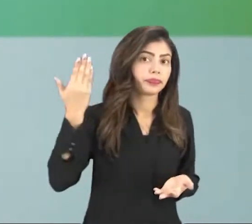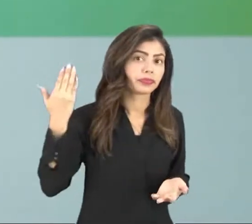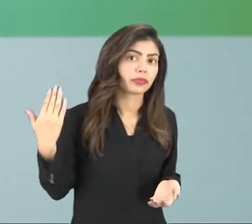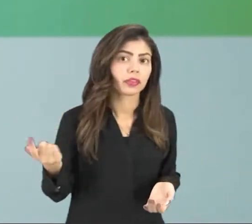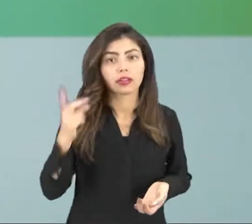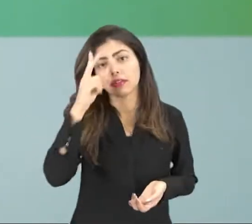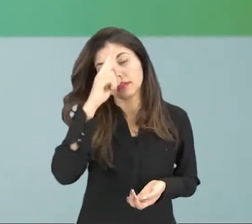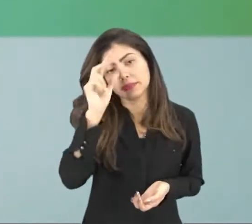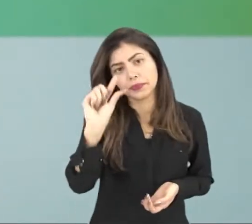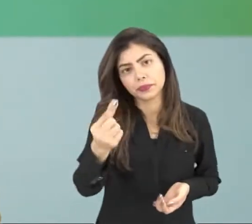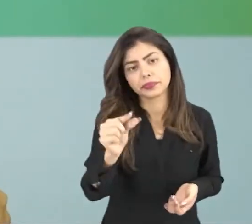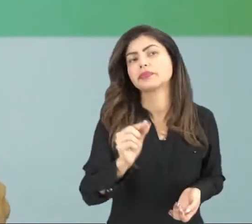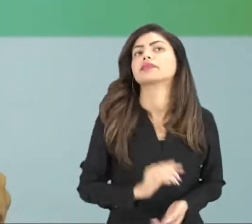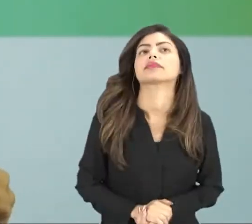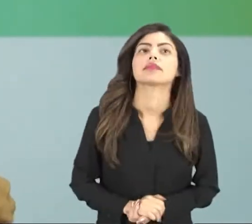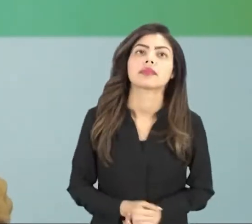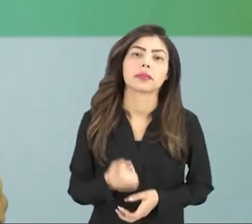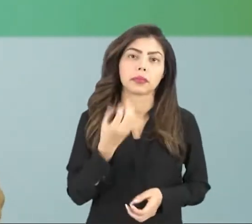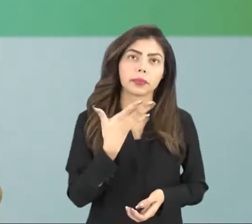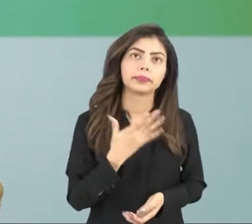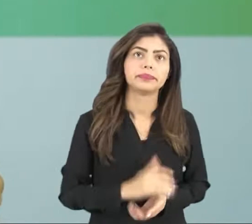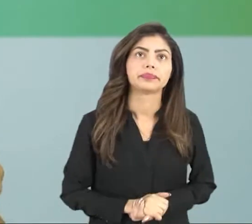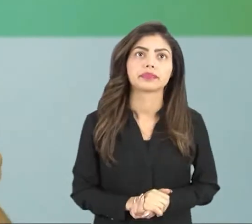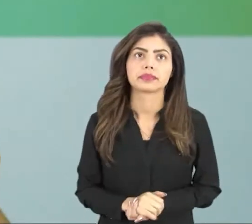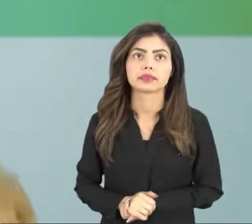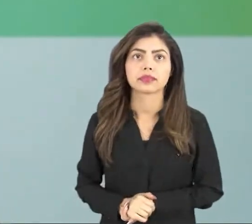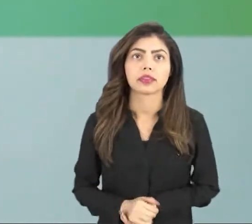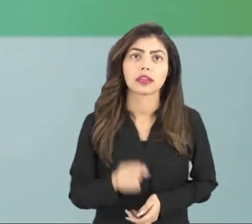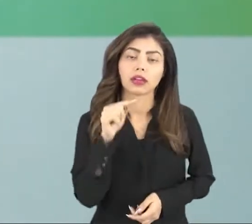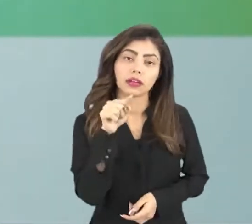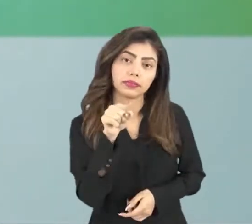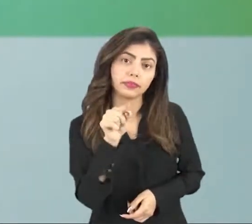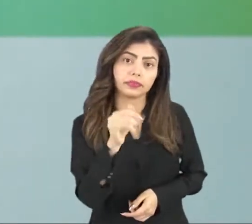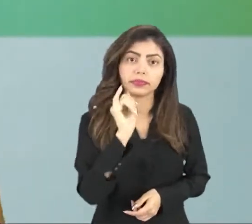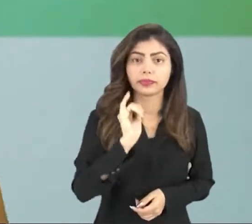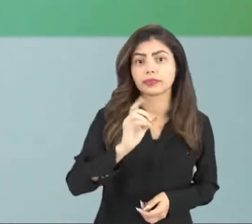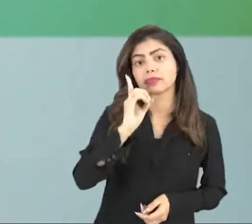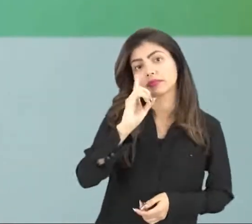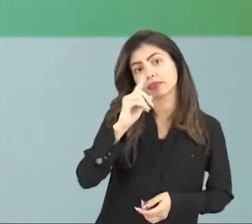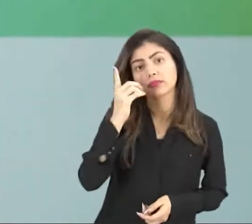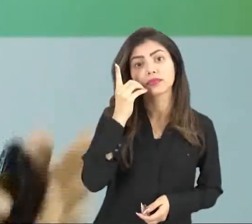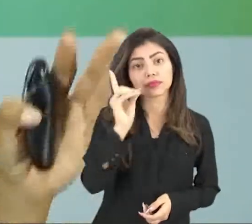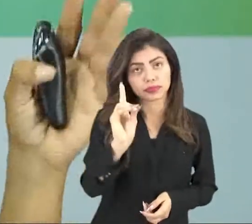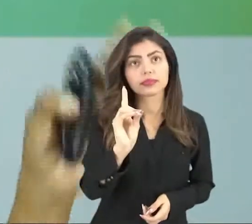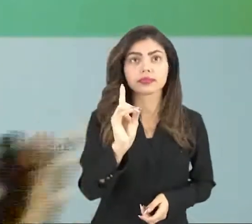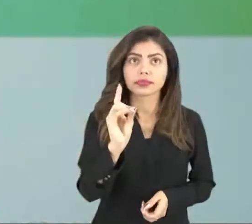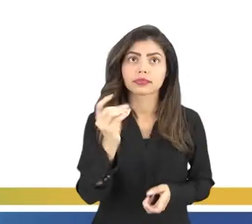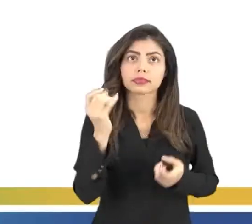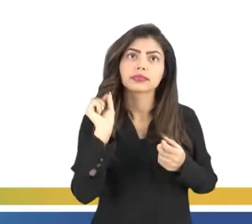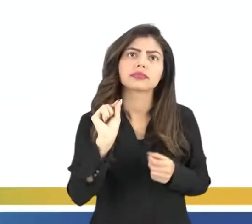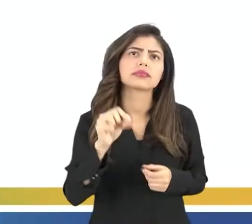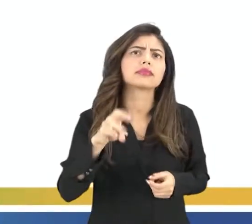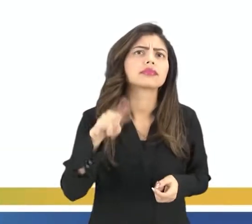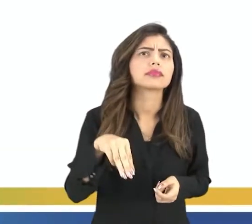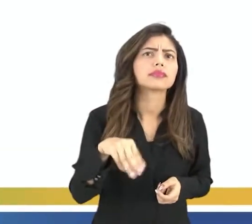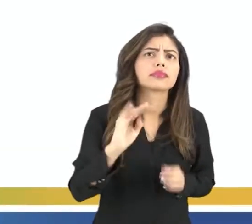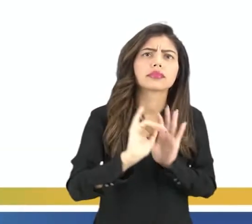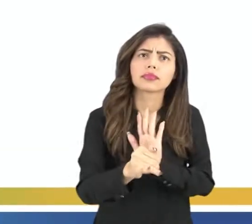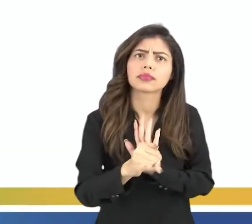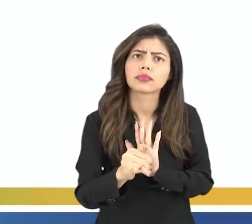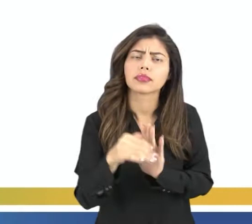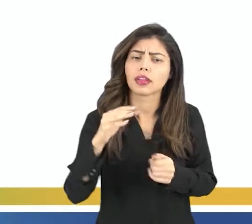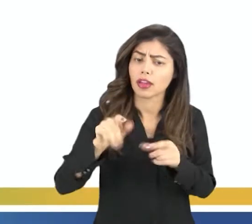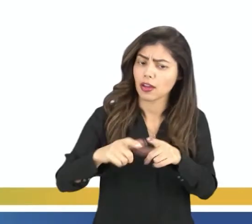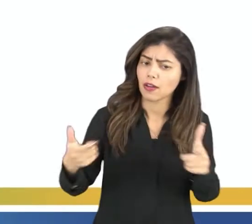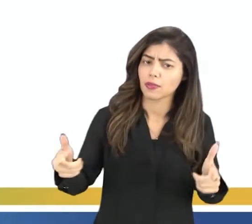vão relembrar direitinho. Bem, vamos lá. Existe um ditado que diz que quem conta um conto, aumenta um